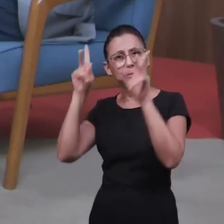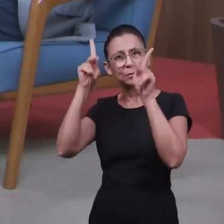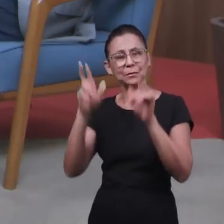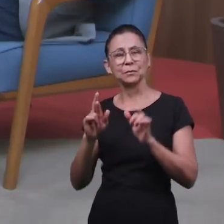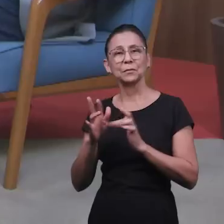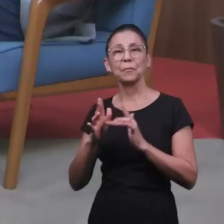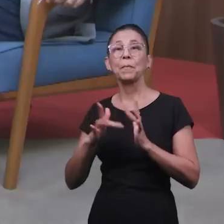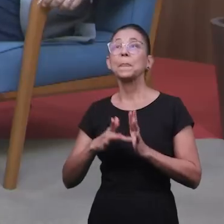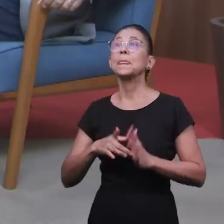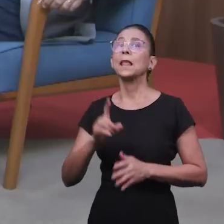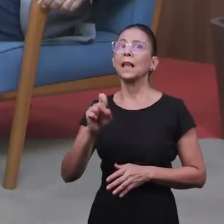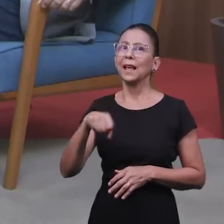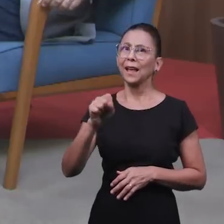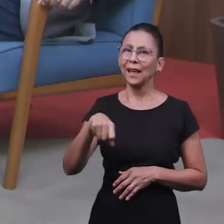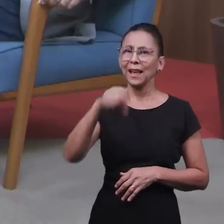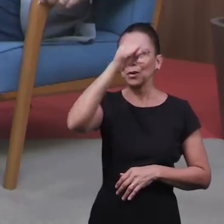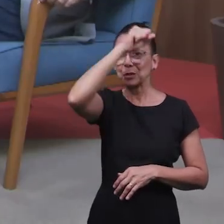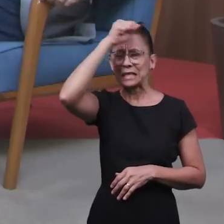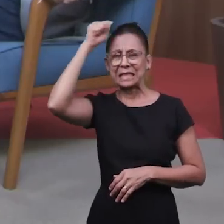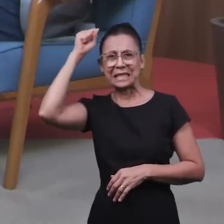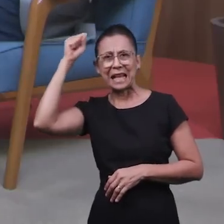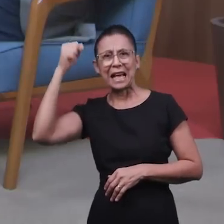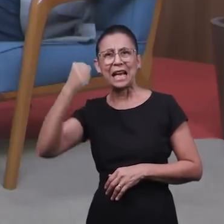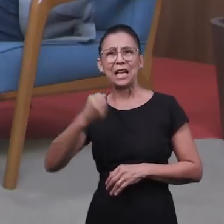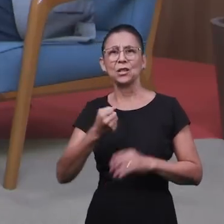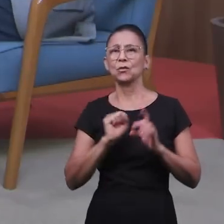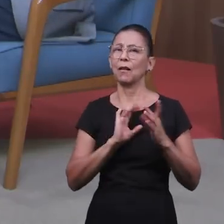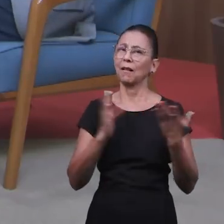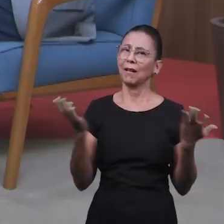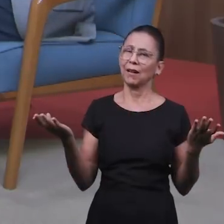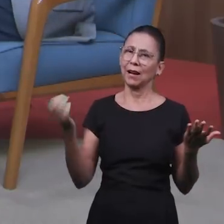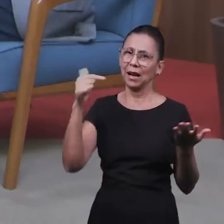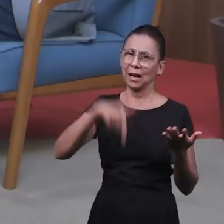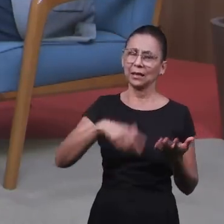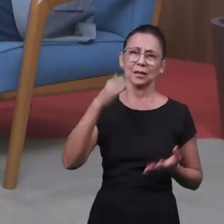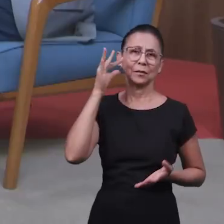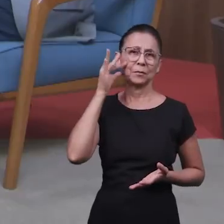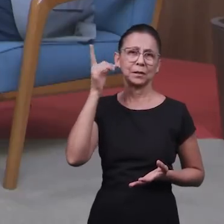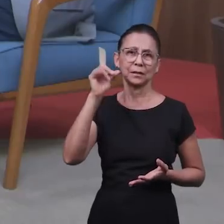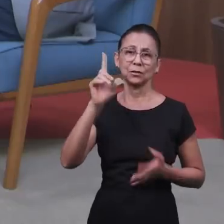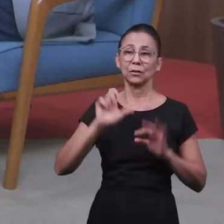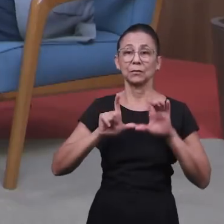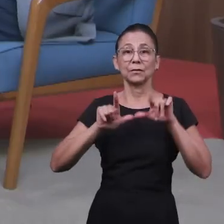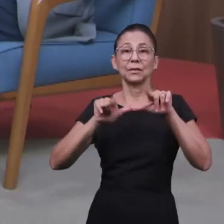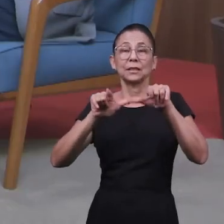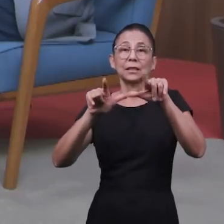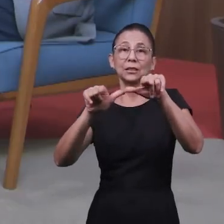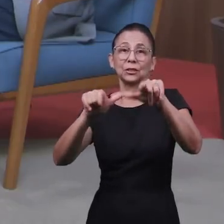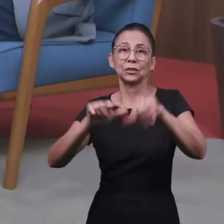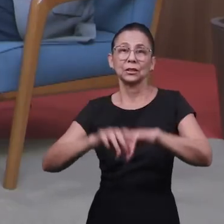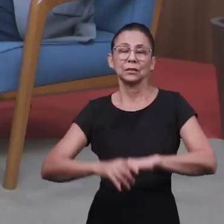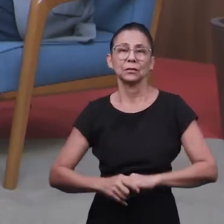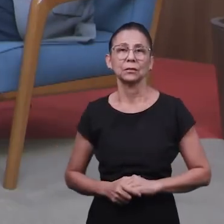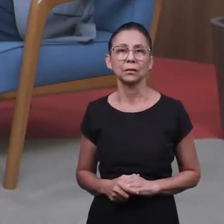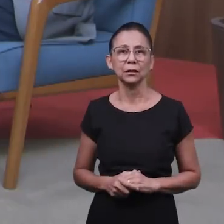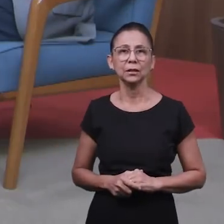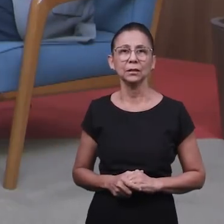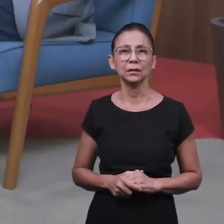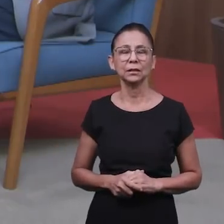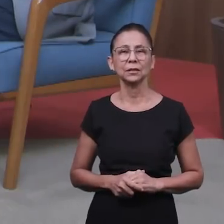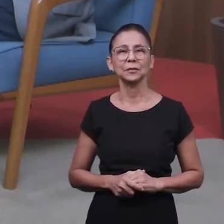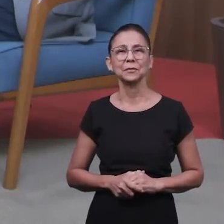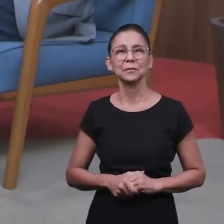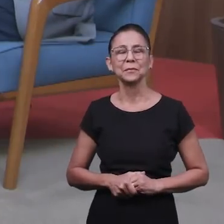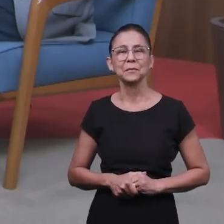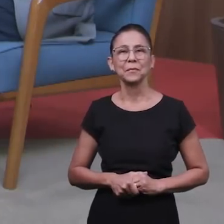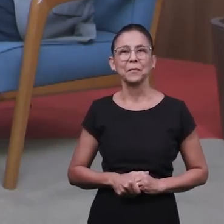E nós vamos ter então a participação também do pastor Sérgio Souza, que não está aqui no estúdio, está fora em viagem e que está conosco aqui. Sérgio,